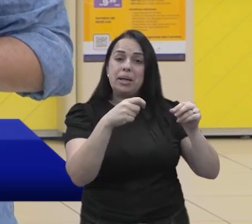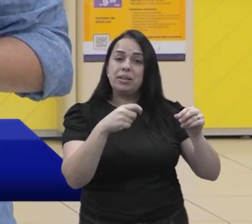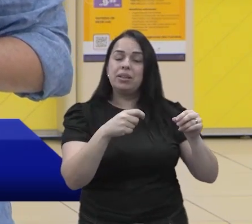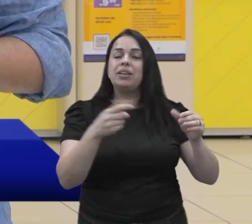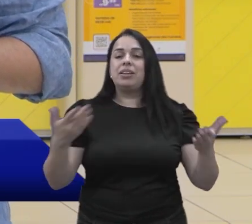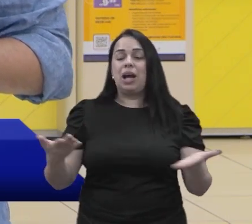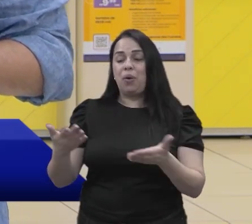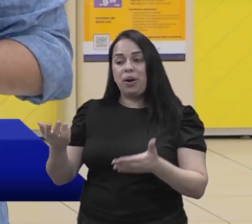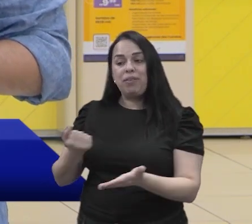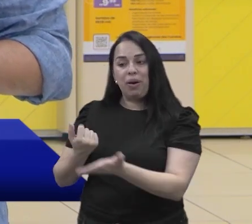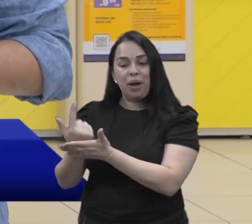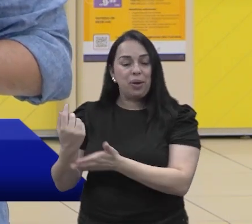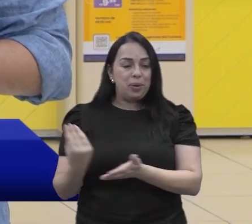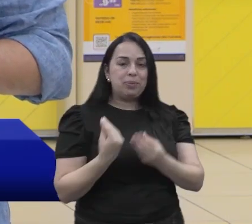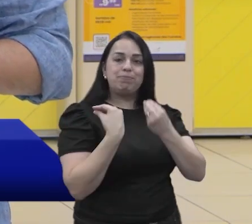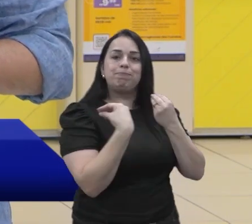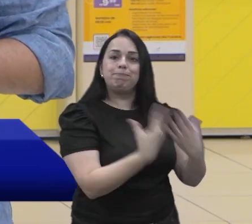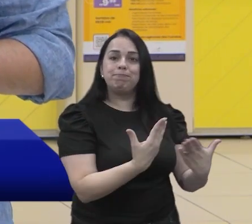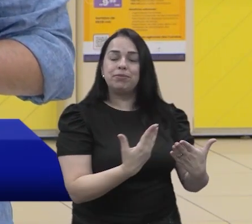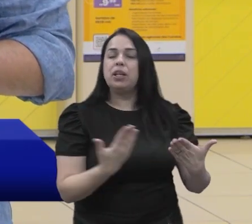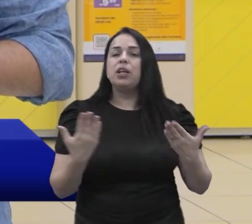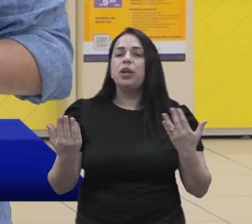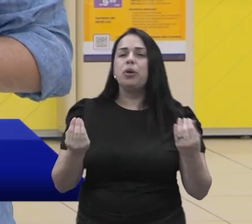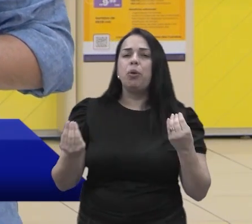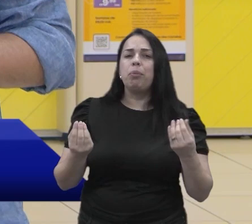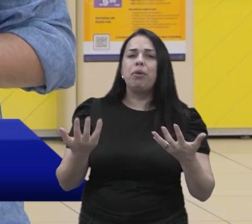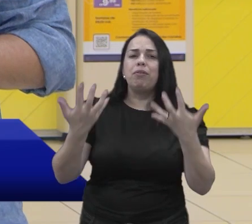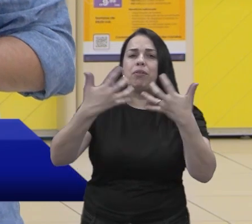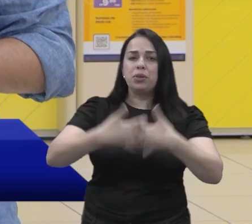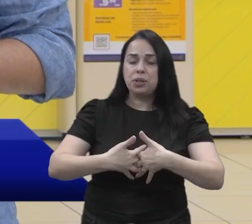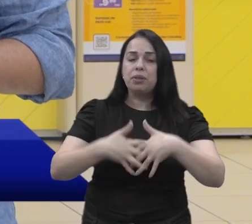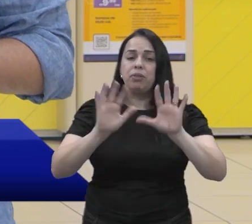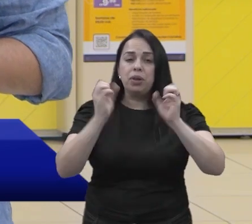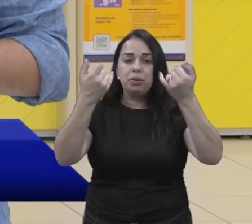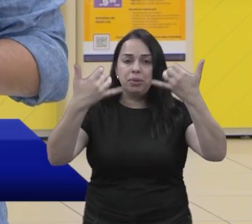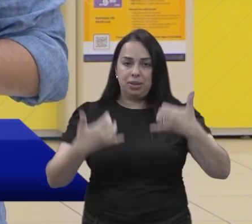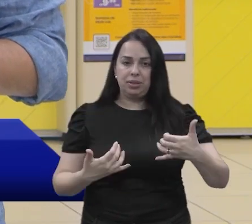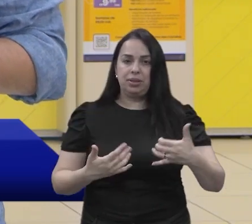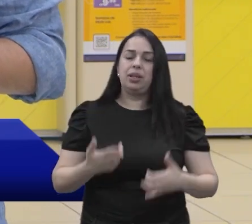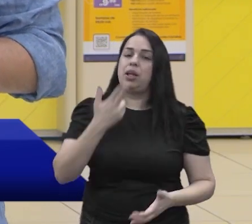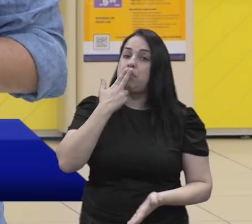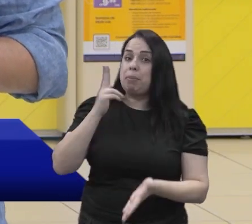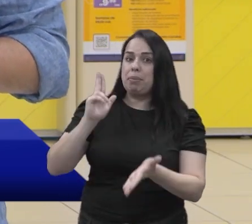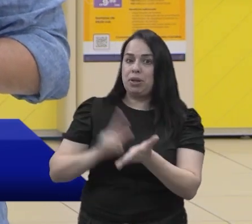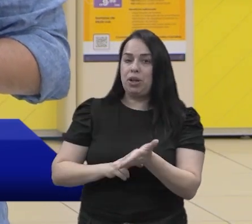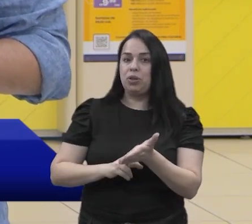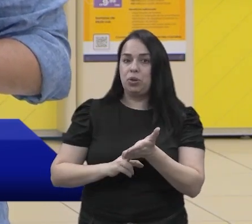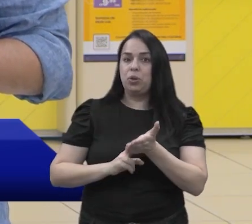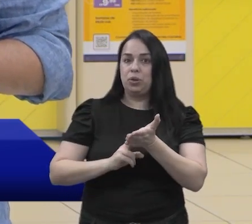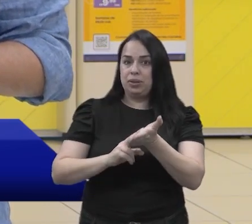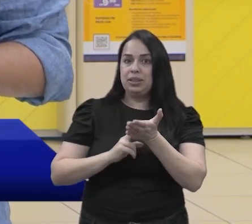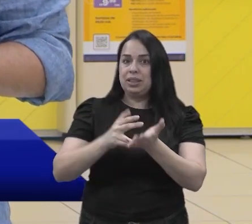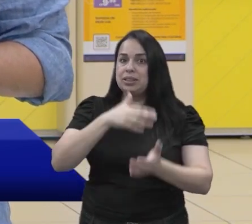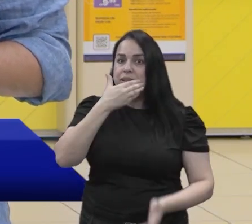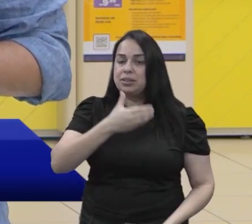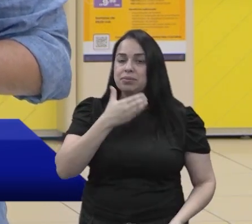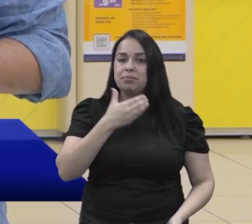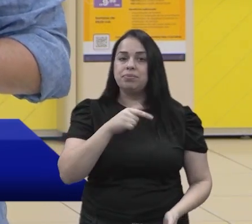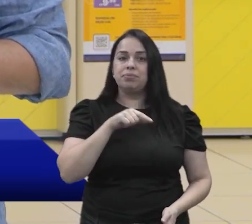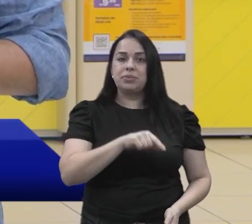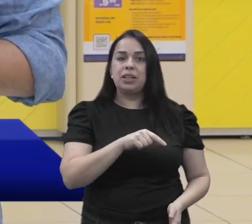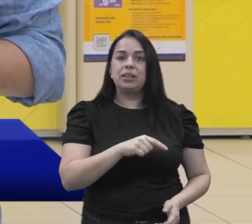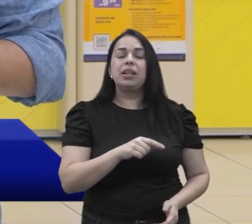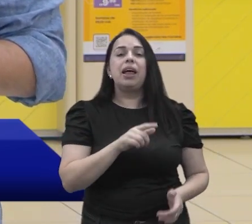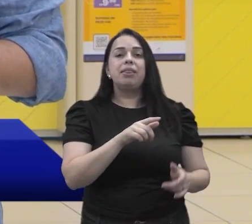pelas cartinhas. Ela é uma maneira, claro, de tirar os sonhos das crianças do papel e tornar esses pedidos reais.